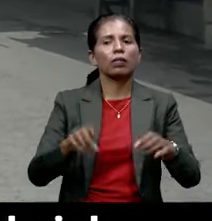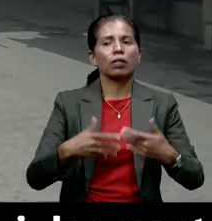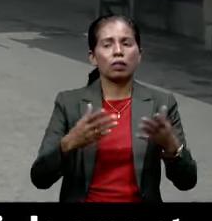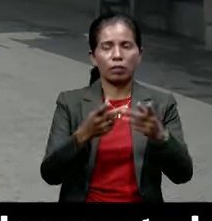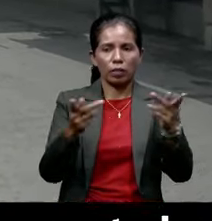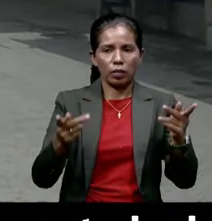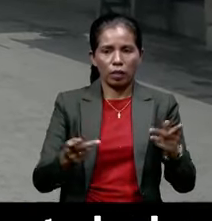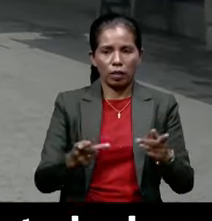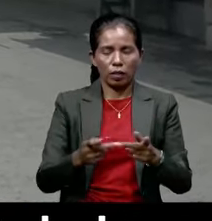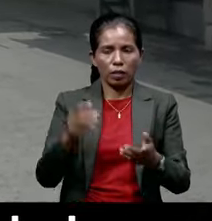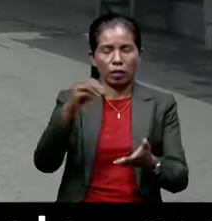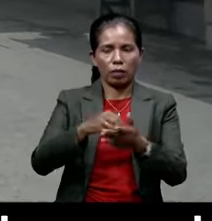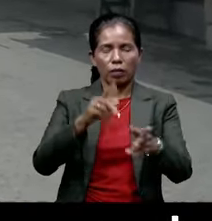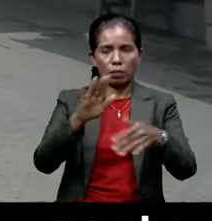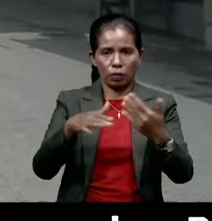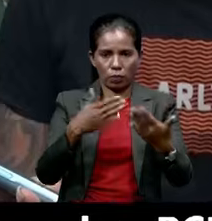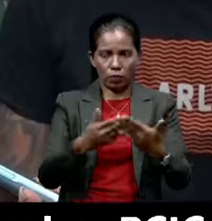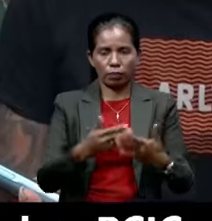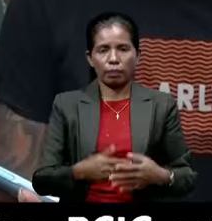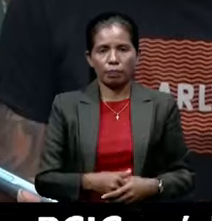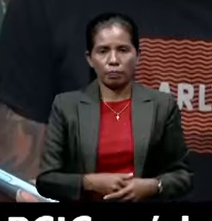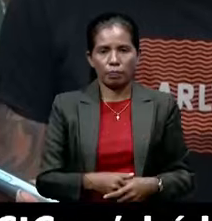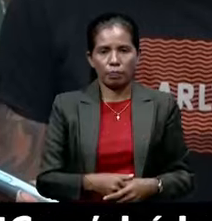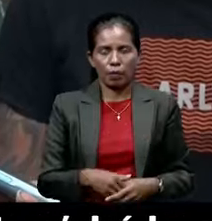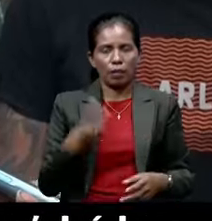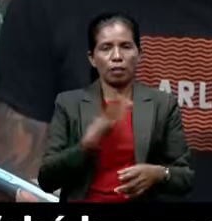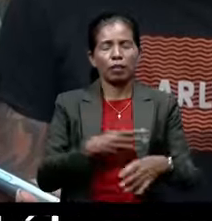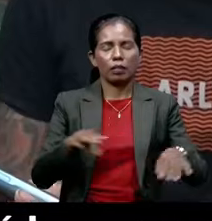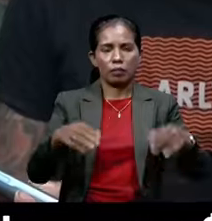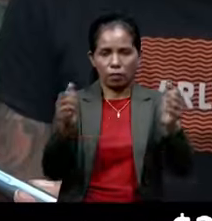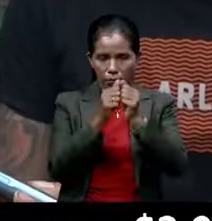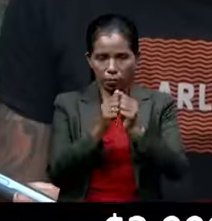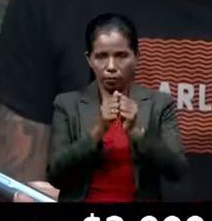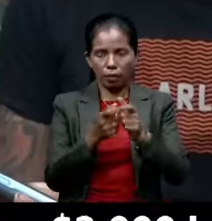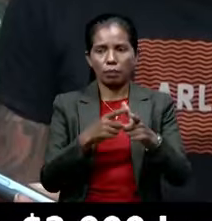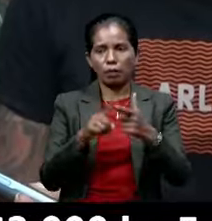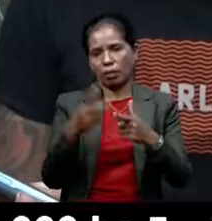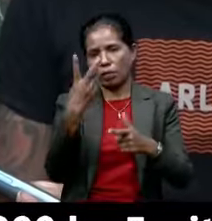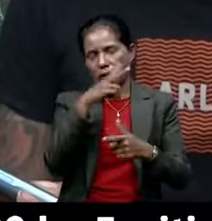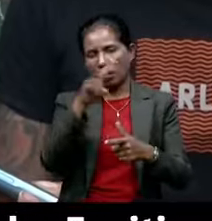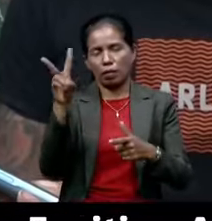bele akomoda bene dor sir kotu. Nabe ita sia servisi le ne, ita pois haremos